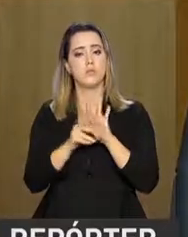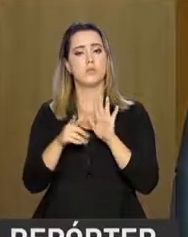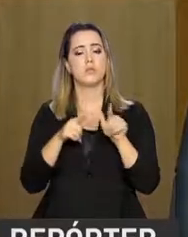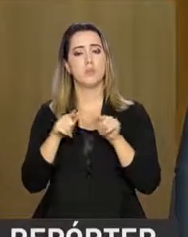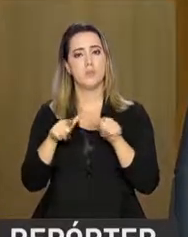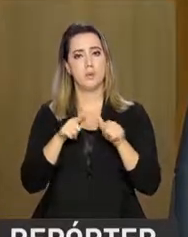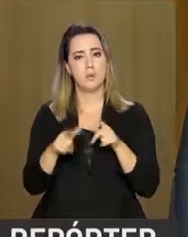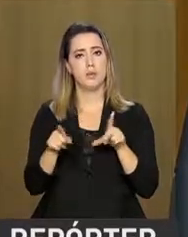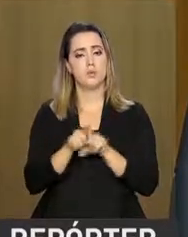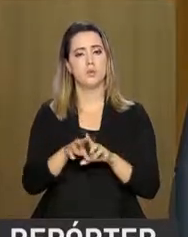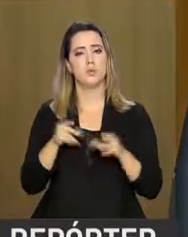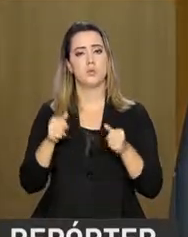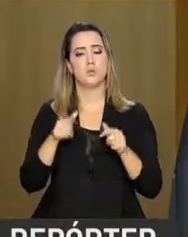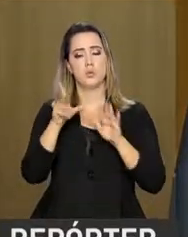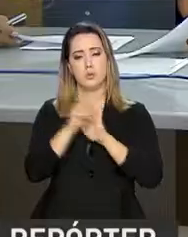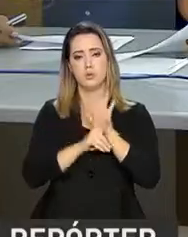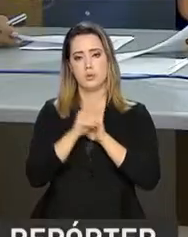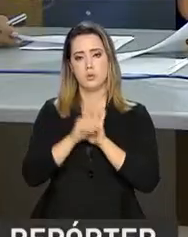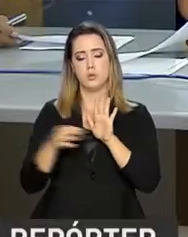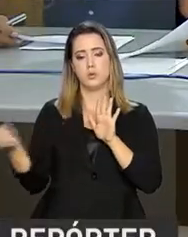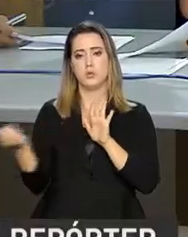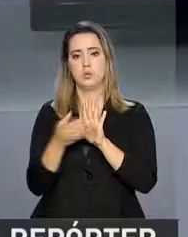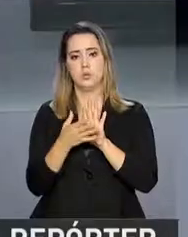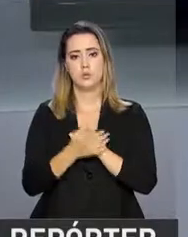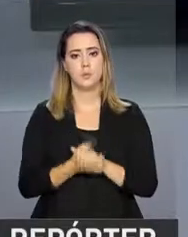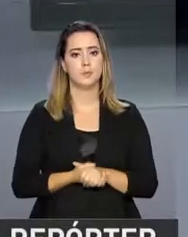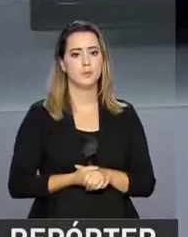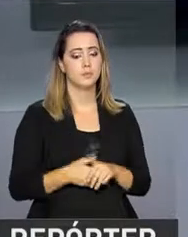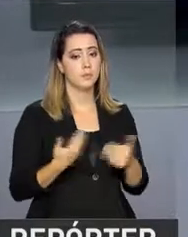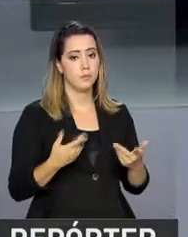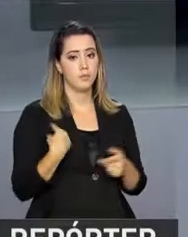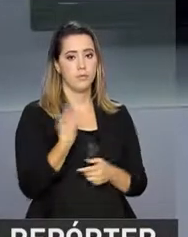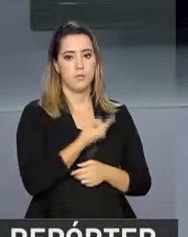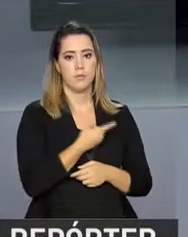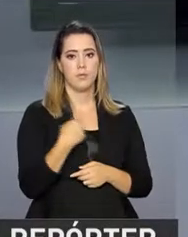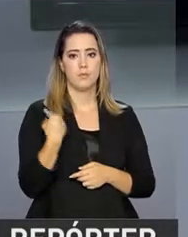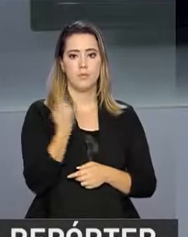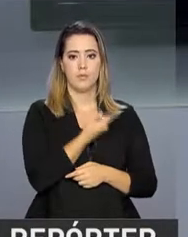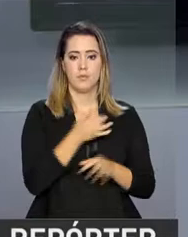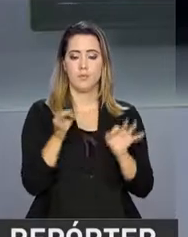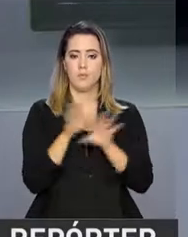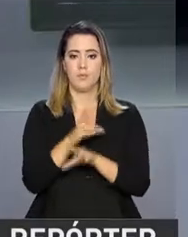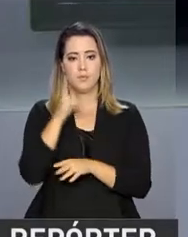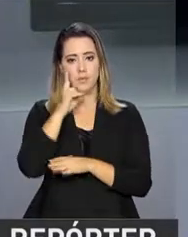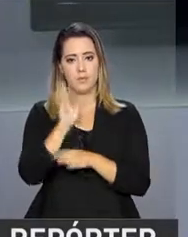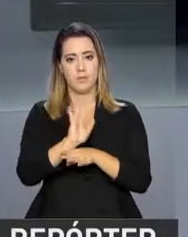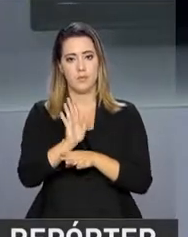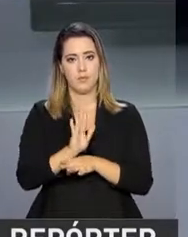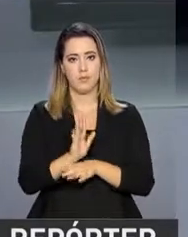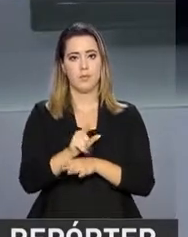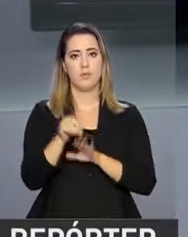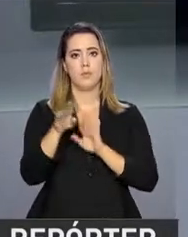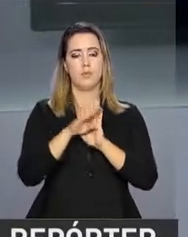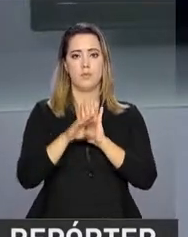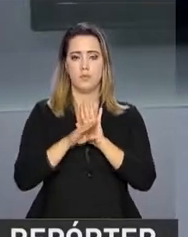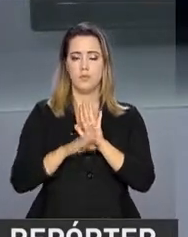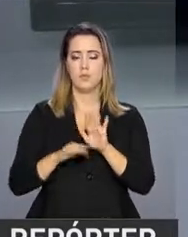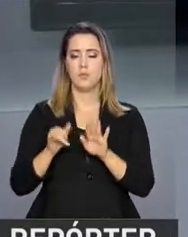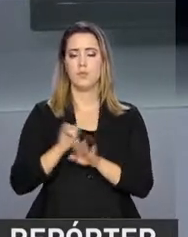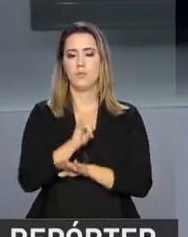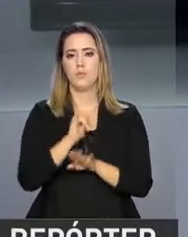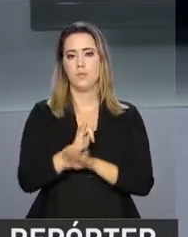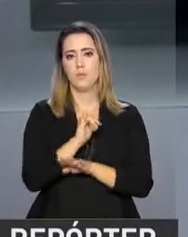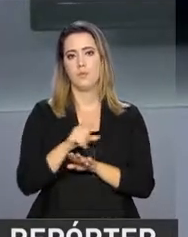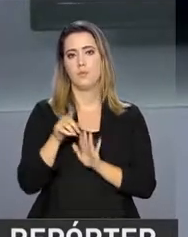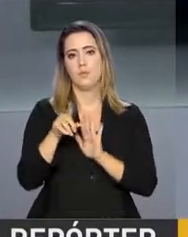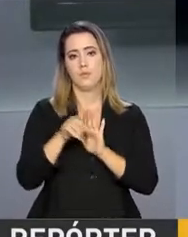direitos garantidos e trazendo para a era da modernidade. Pois é, nós conversamos nós com ficamos por aqui. Você pode rever as reportagens no YouTube e